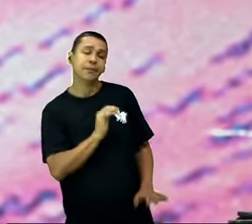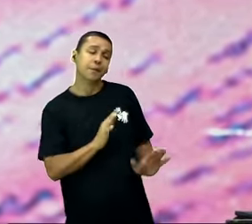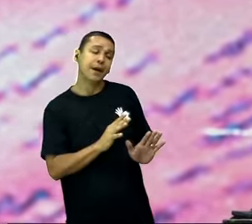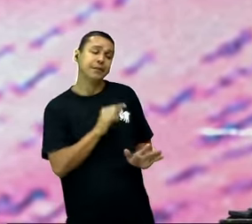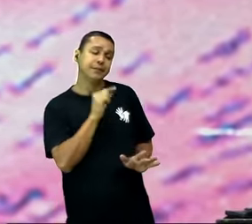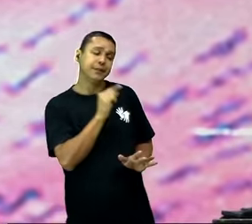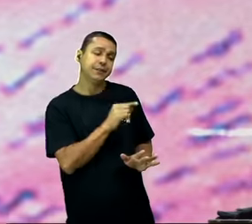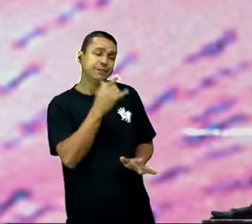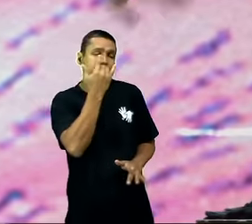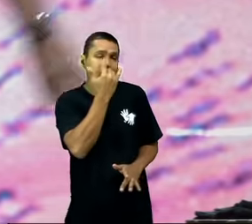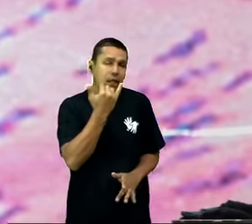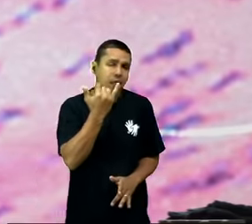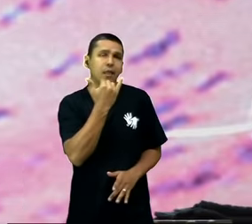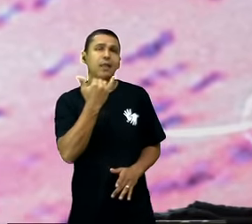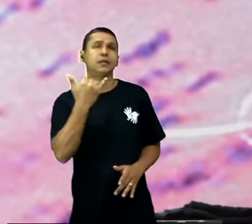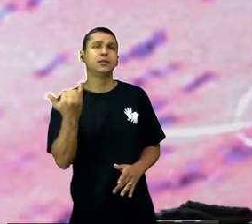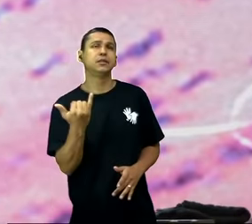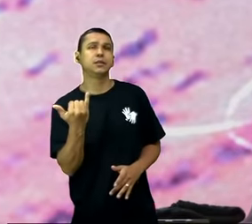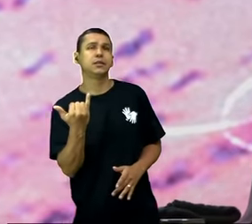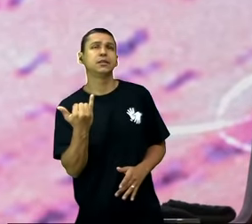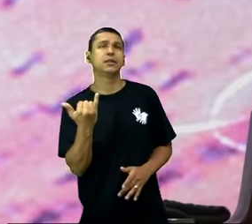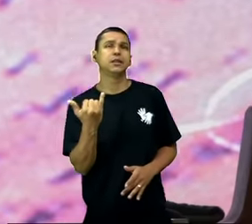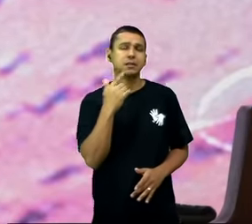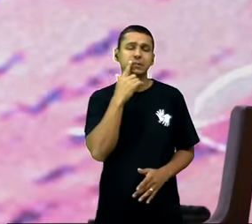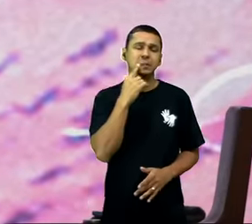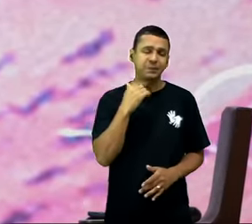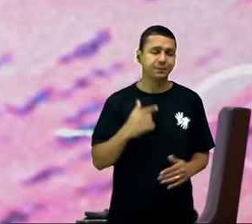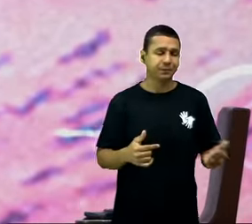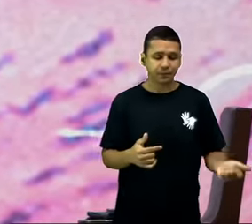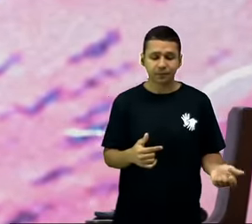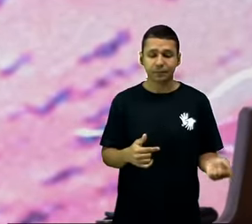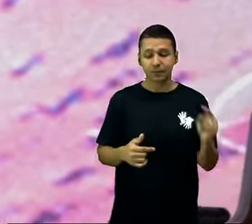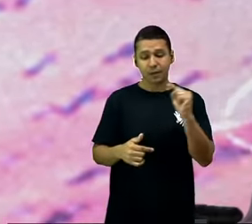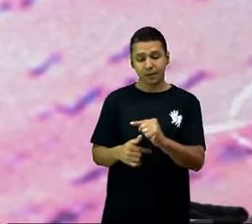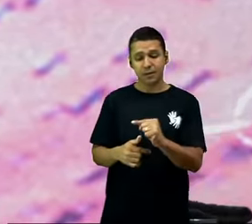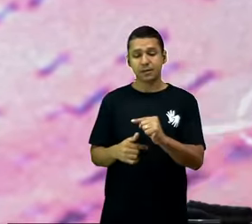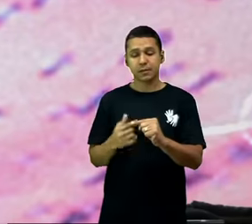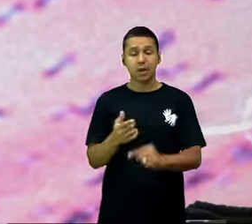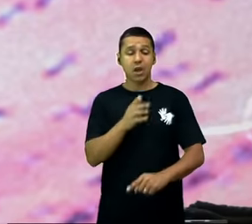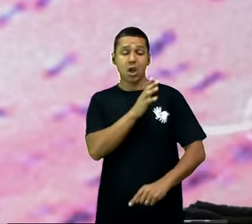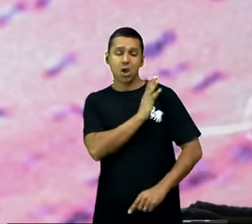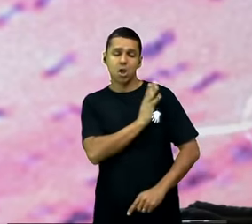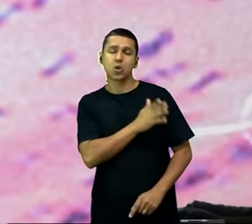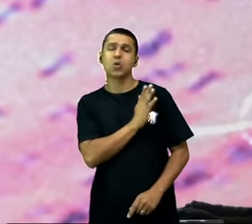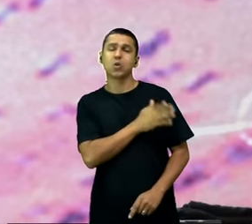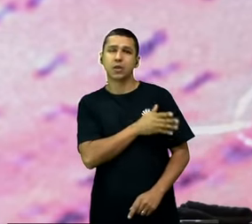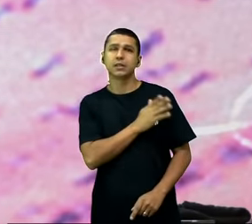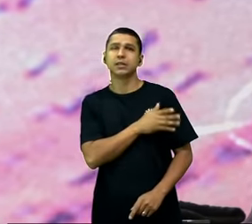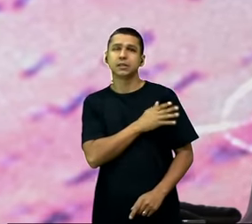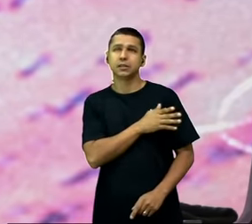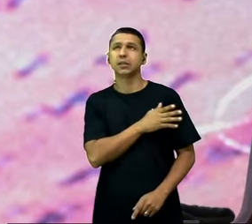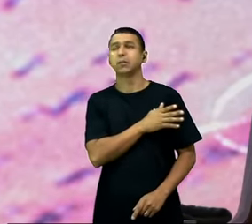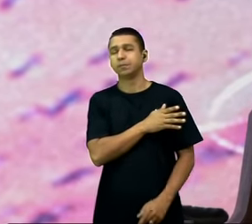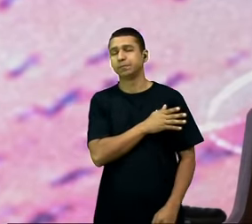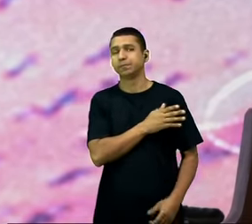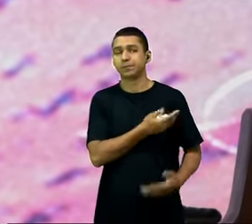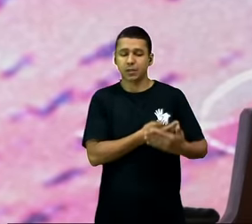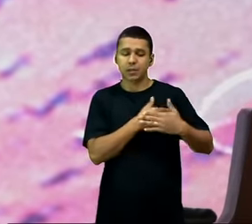distração, fez a promessa tomar o lugar daquele que é o Deus da promessa.